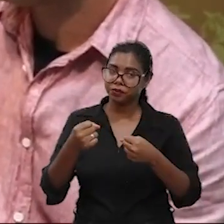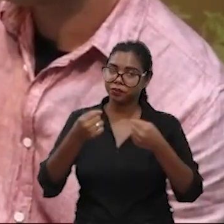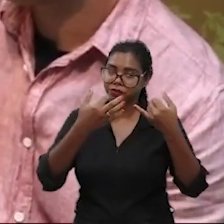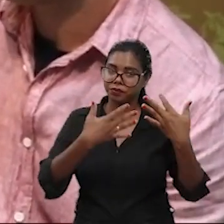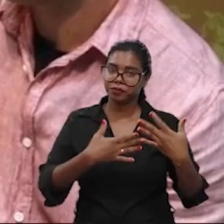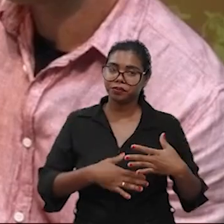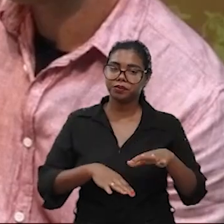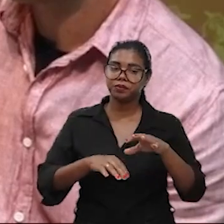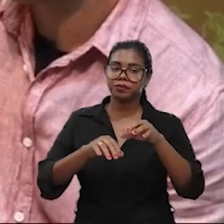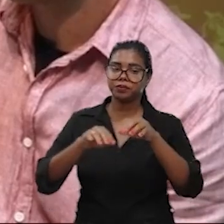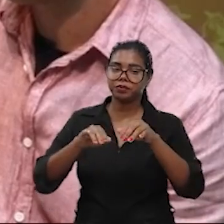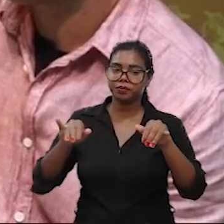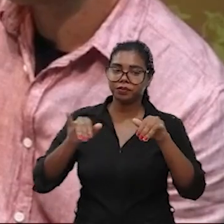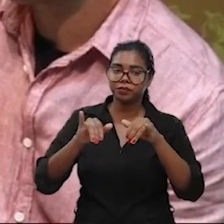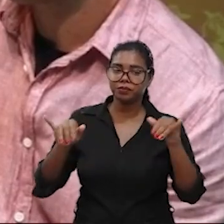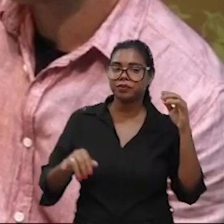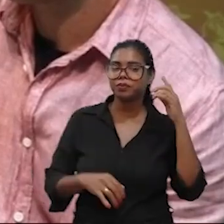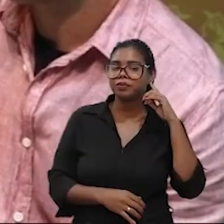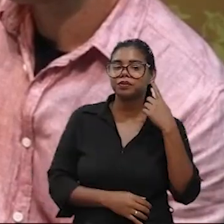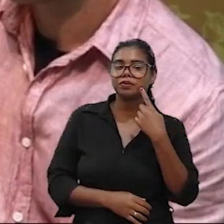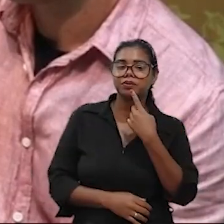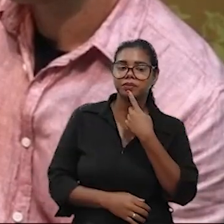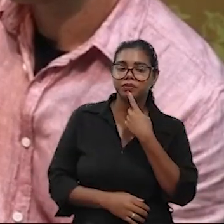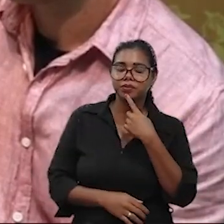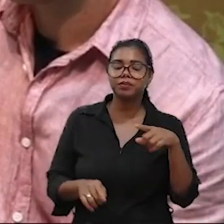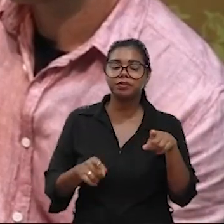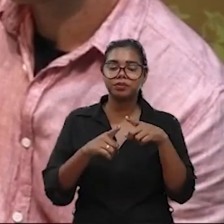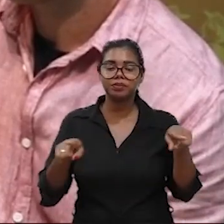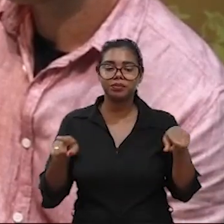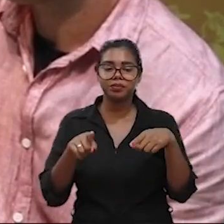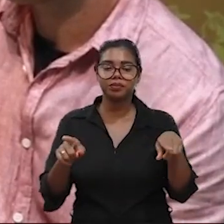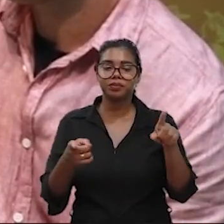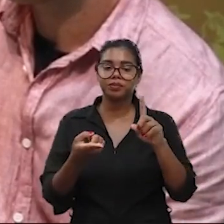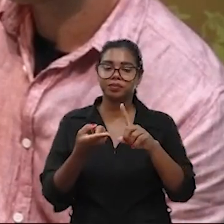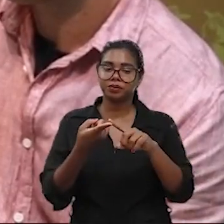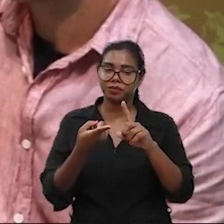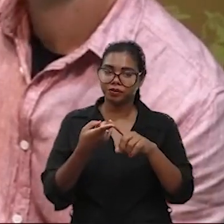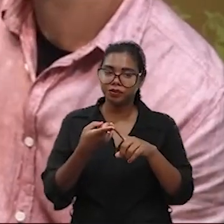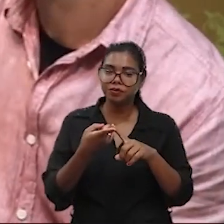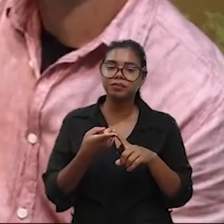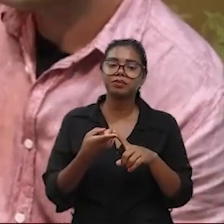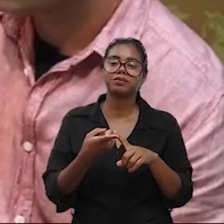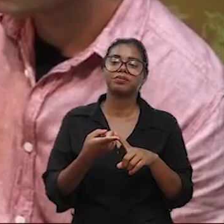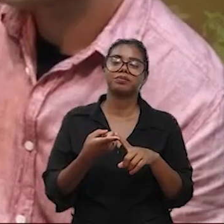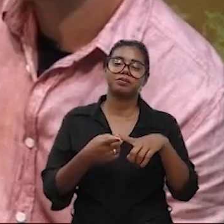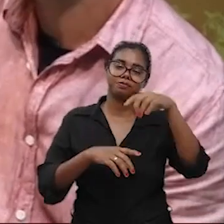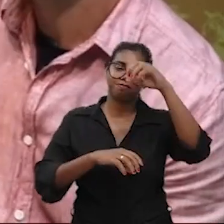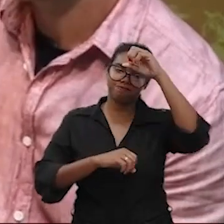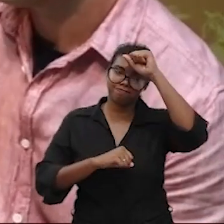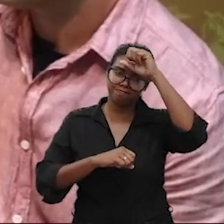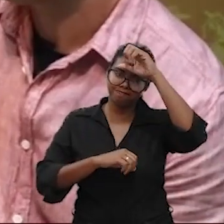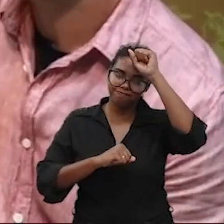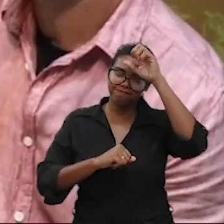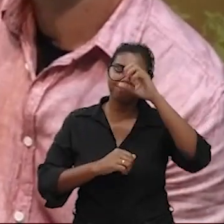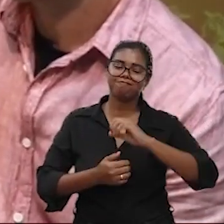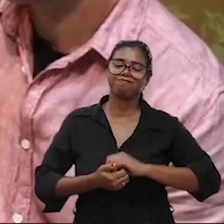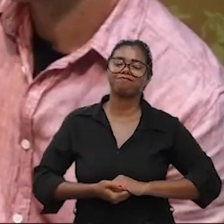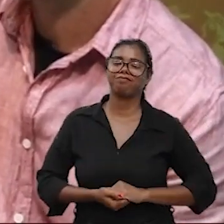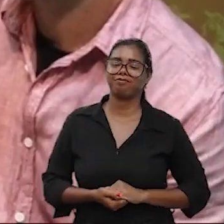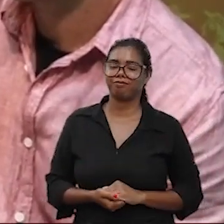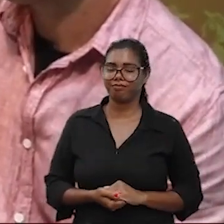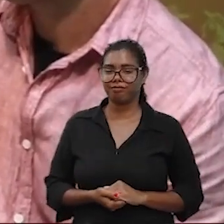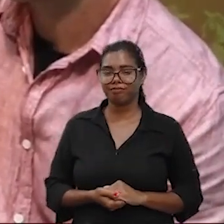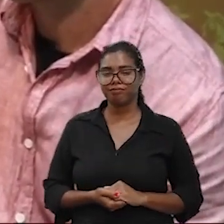Então, a música ela é também um lugar onde a gente também aprende a